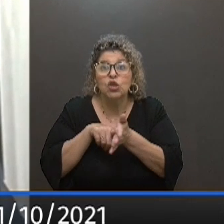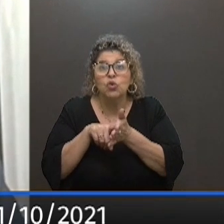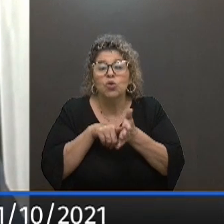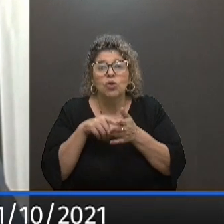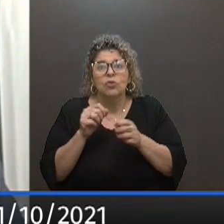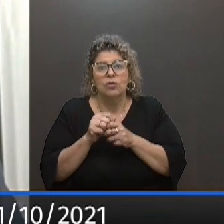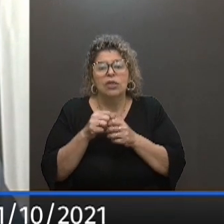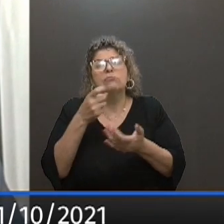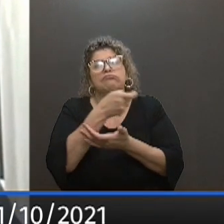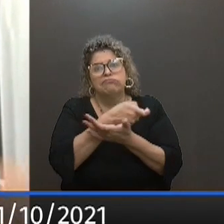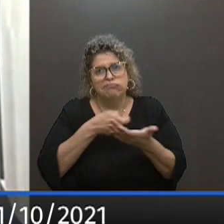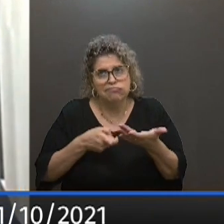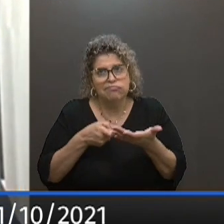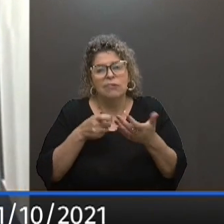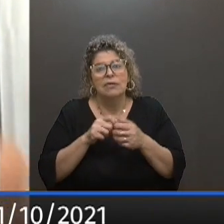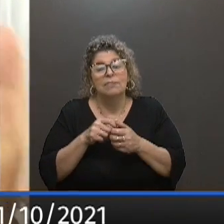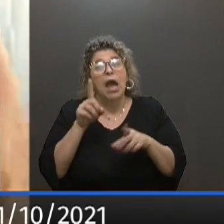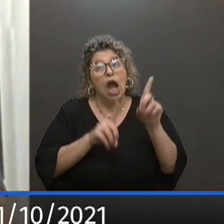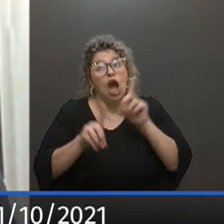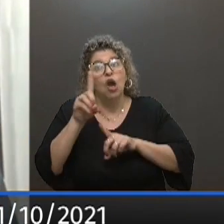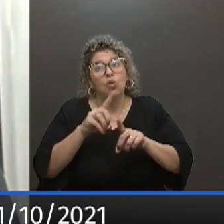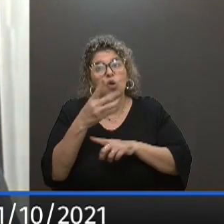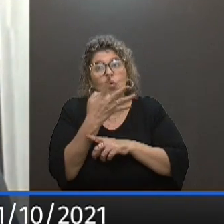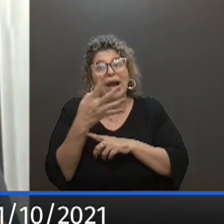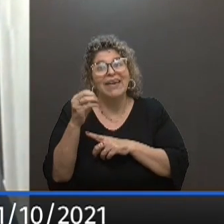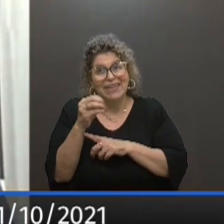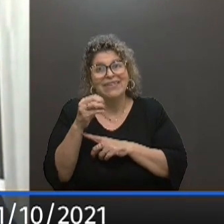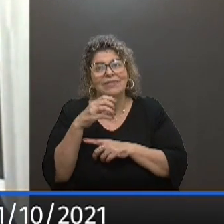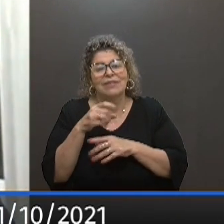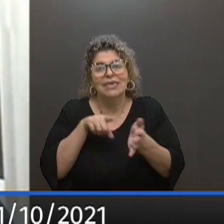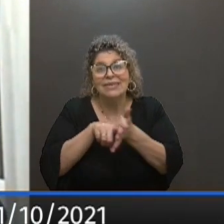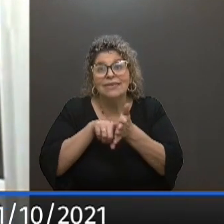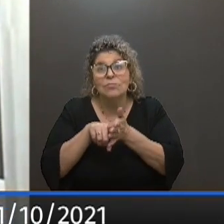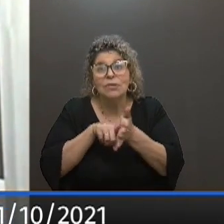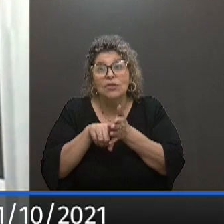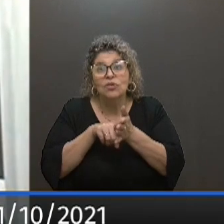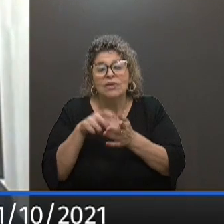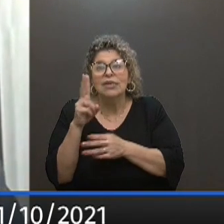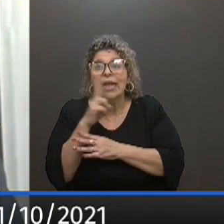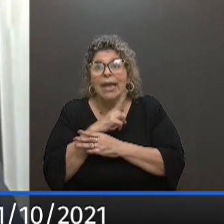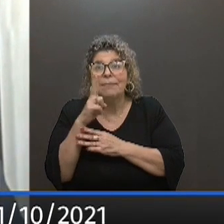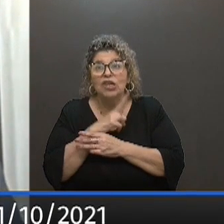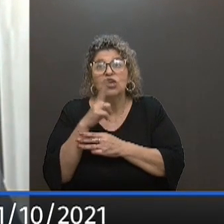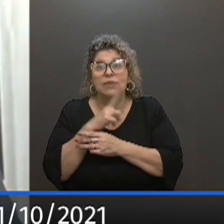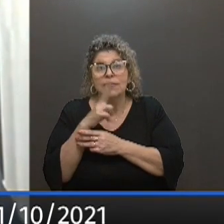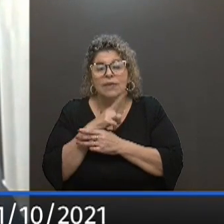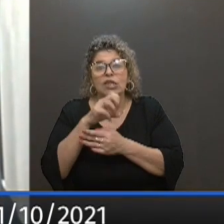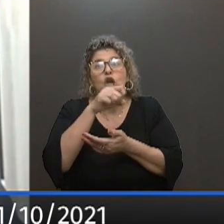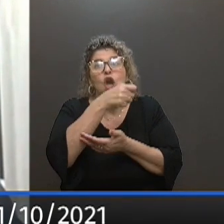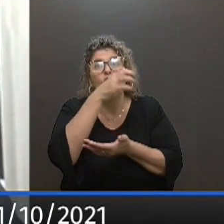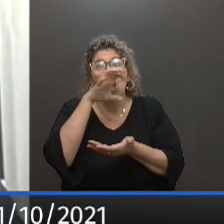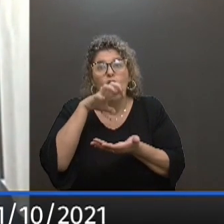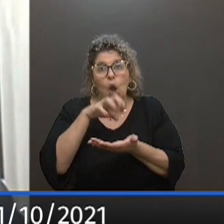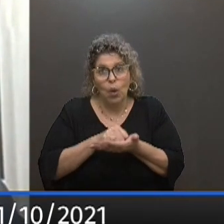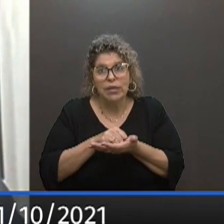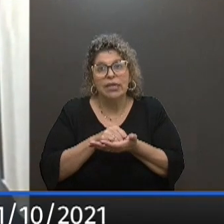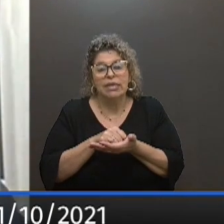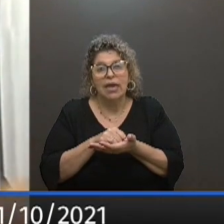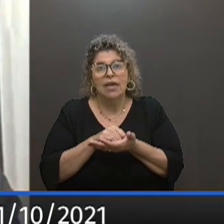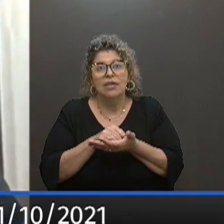a maioria concursado mas tem entre esses 40 que são examinadores emergenciais contratados e